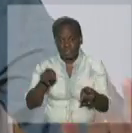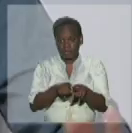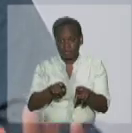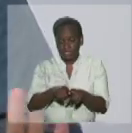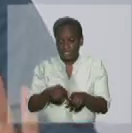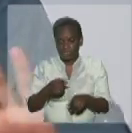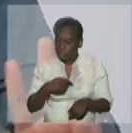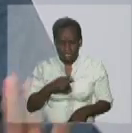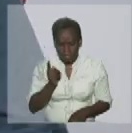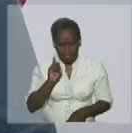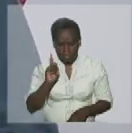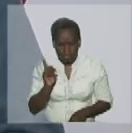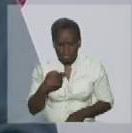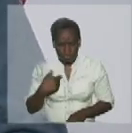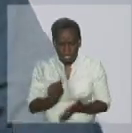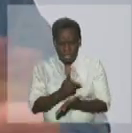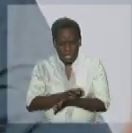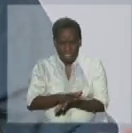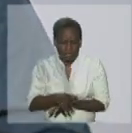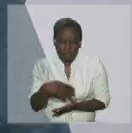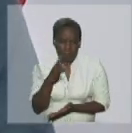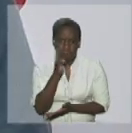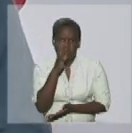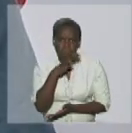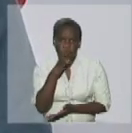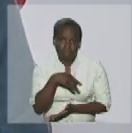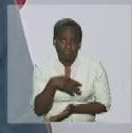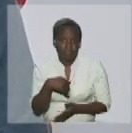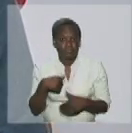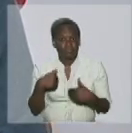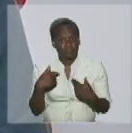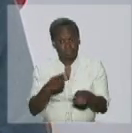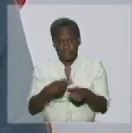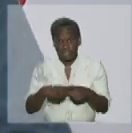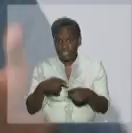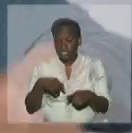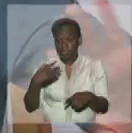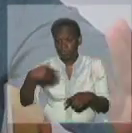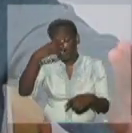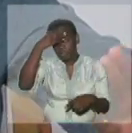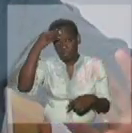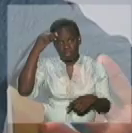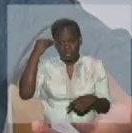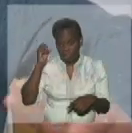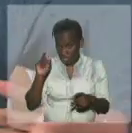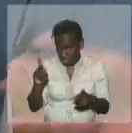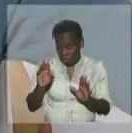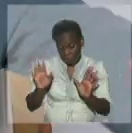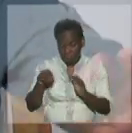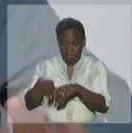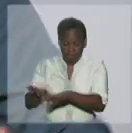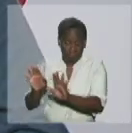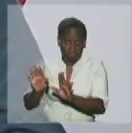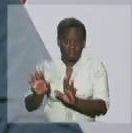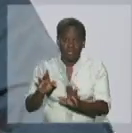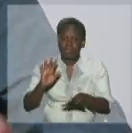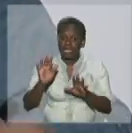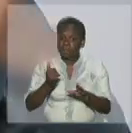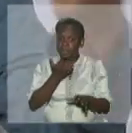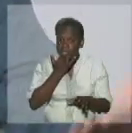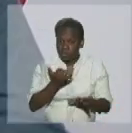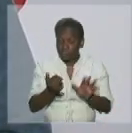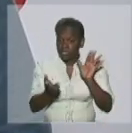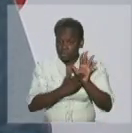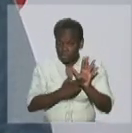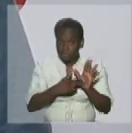outro também não assume, fala assim, não acho que errei. E porque senão cai no esquecimento pra mim, ok, tá lá. Agora quando a gente